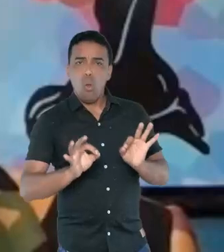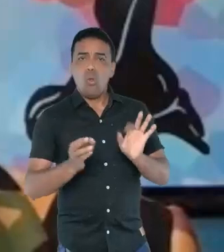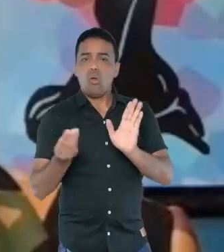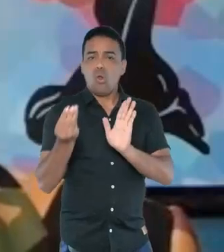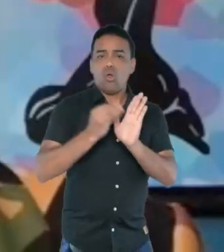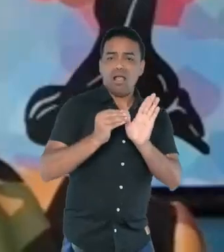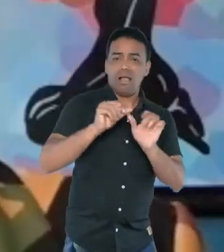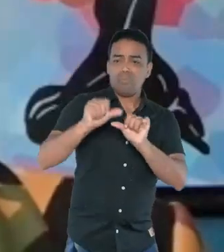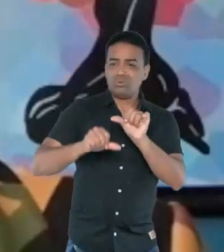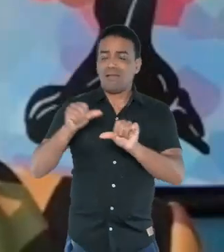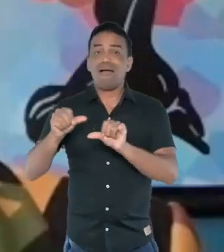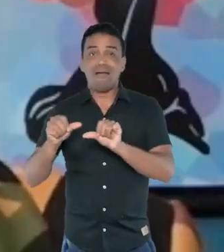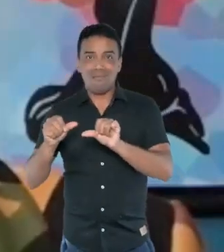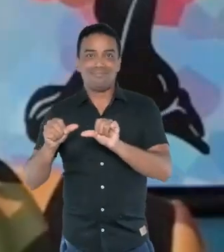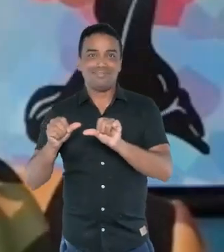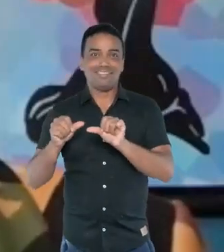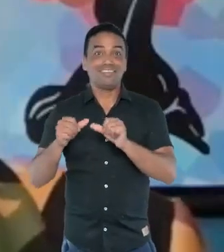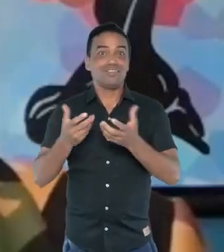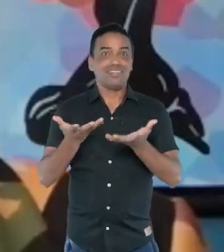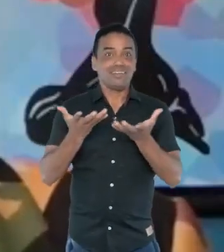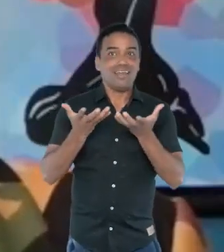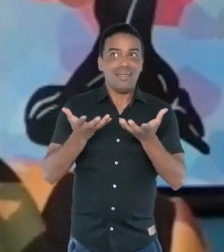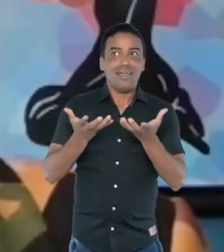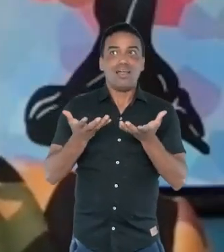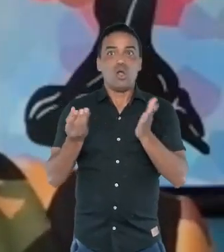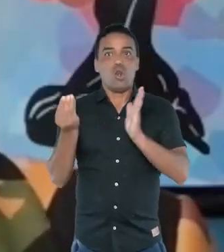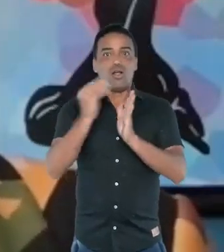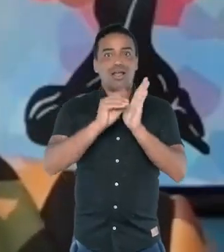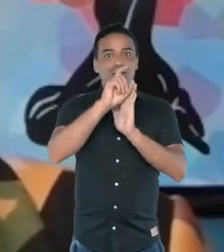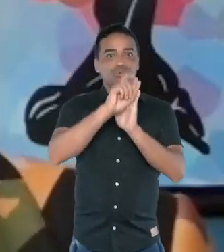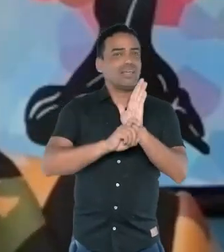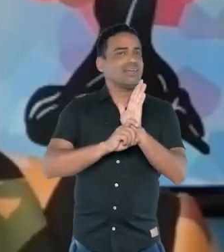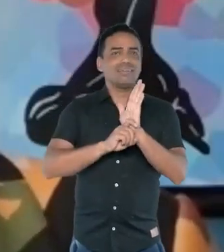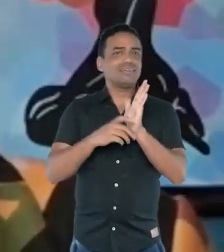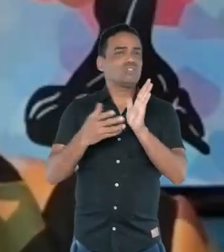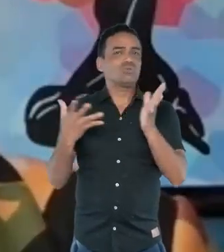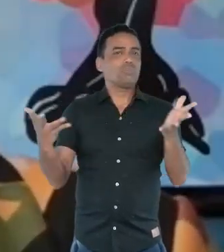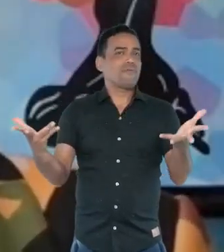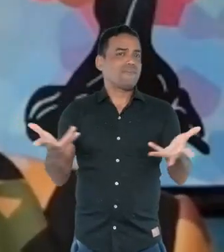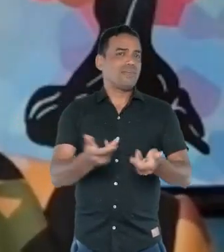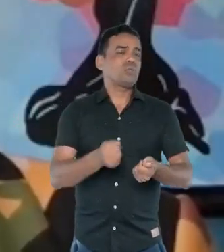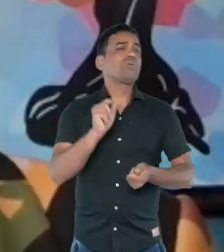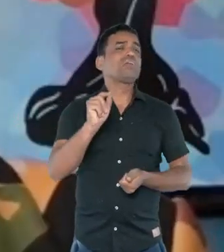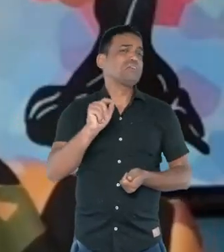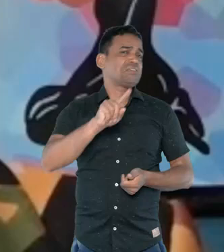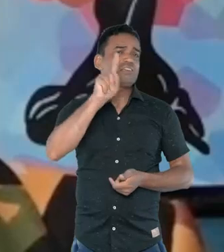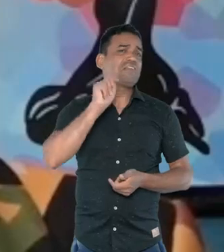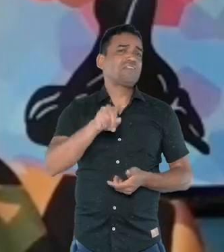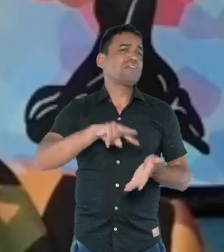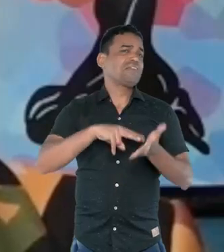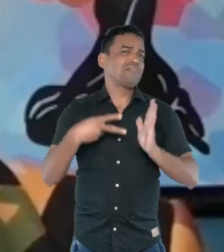podia refazer uma busca, né, para que tenha um texto. O que é o texto perfeito?